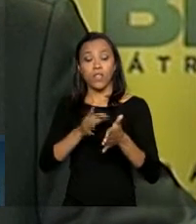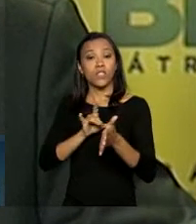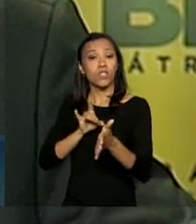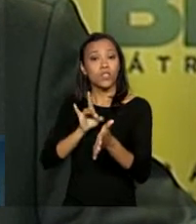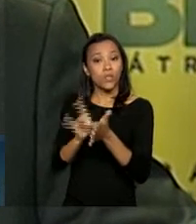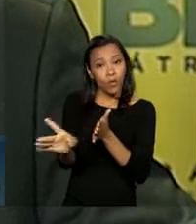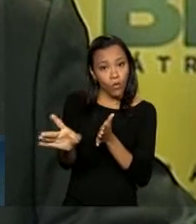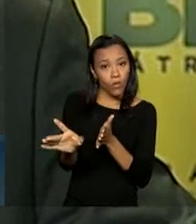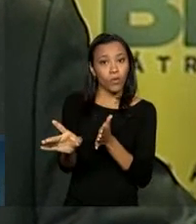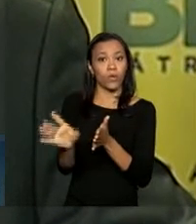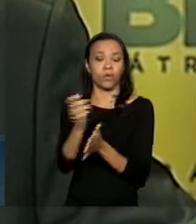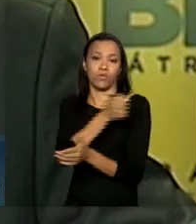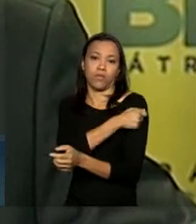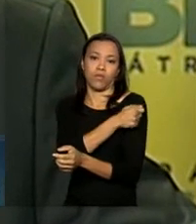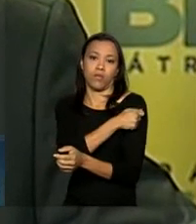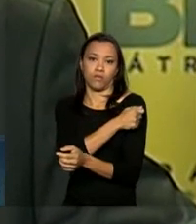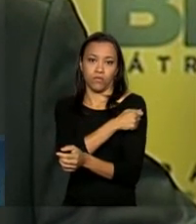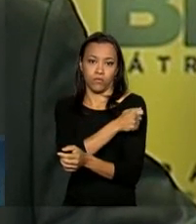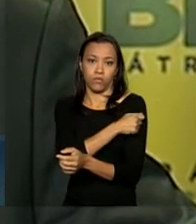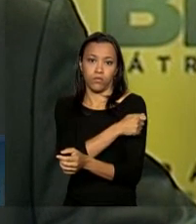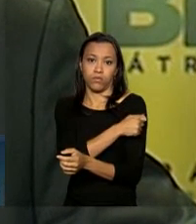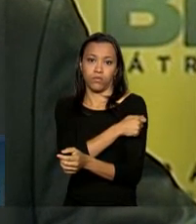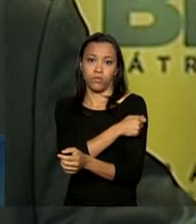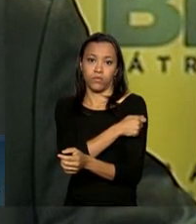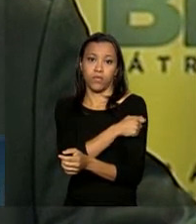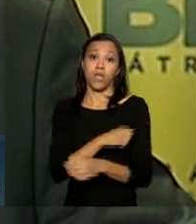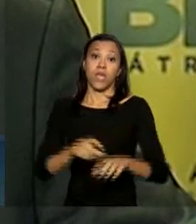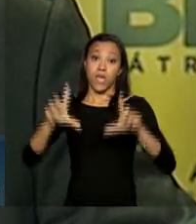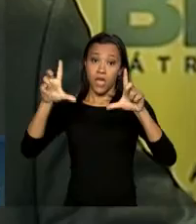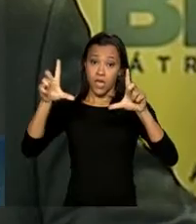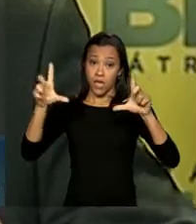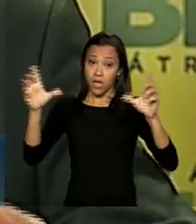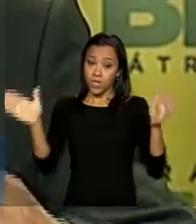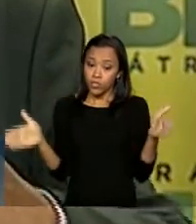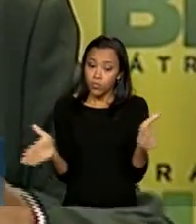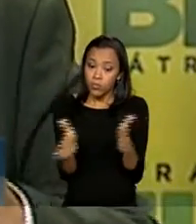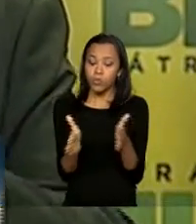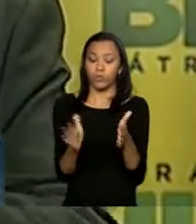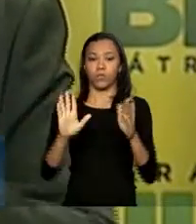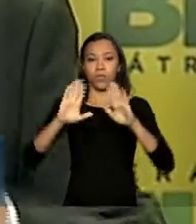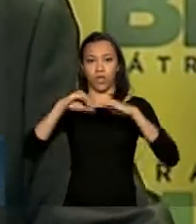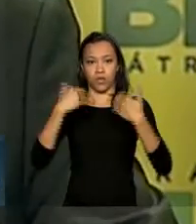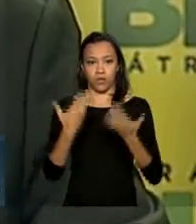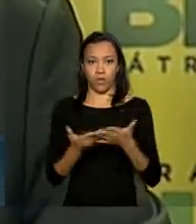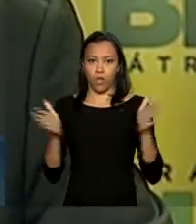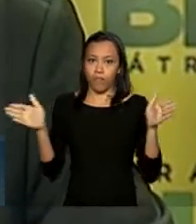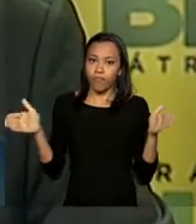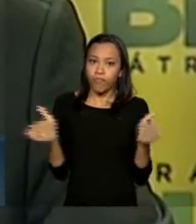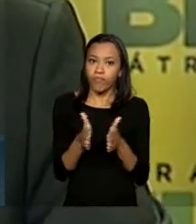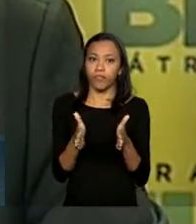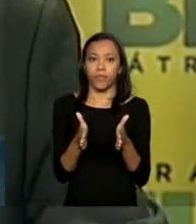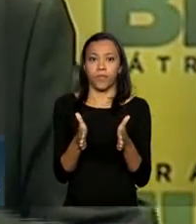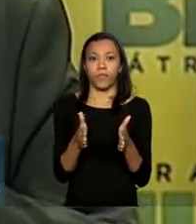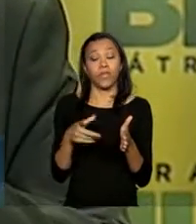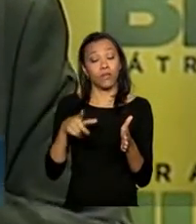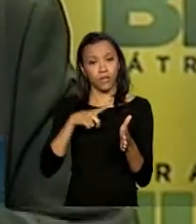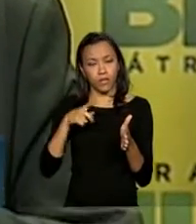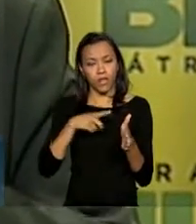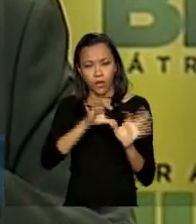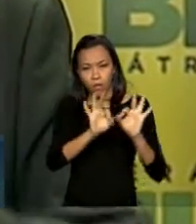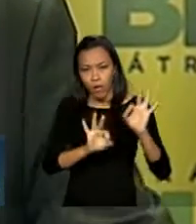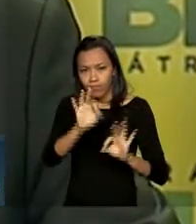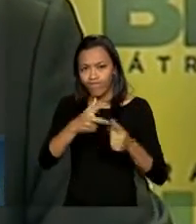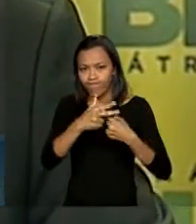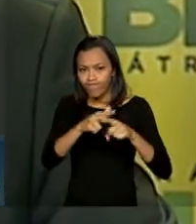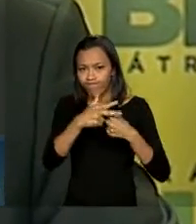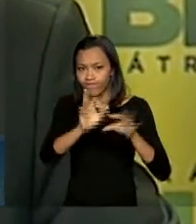estão ausentes? Porque elas reduzem artificialmente o seu tamanho. Então, há um recorte que aqui está colocado. Claro que